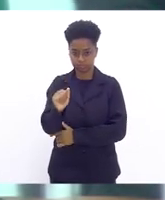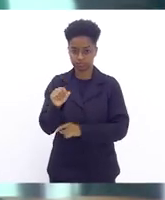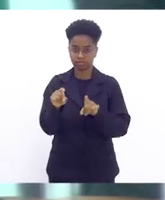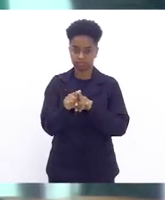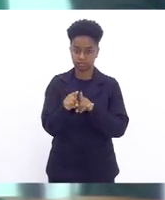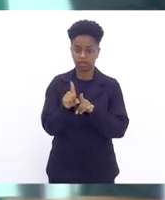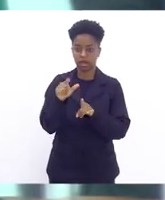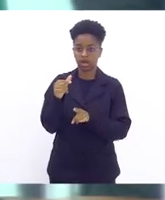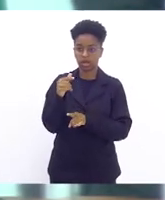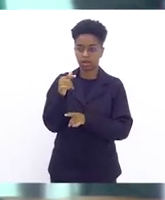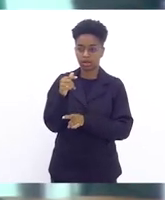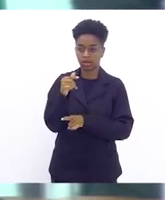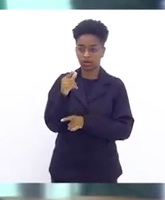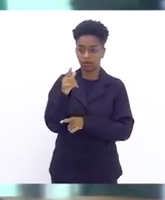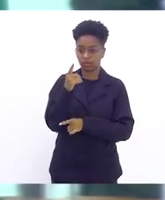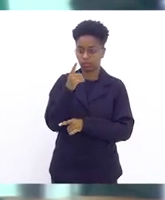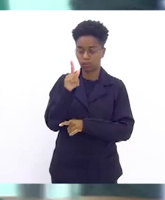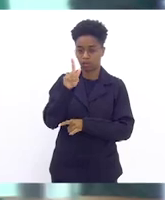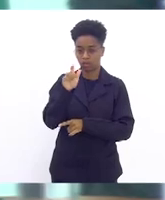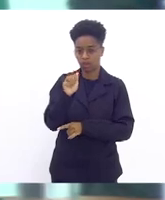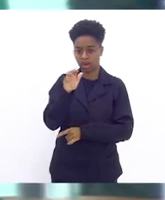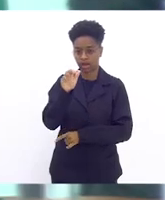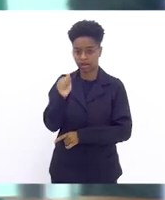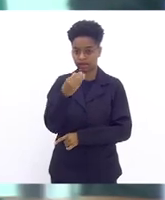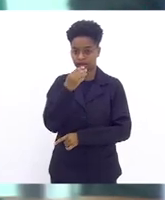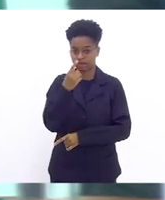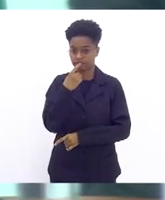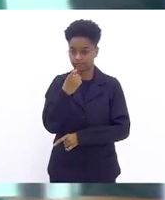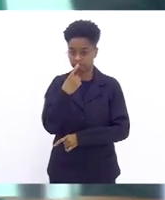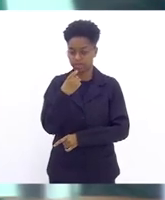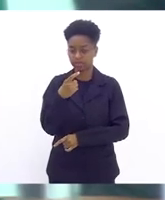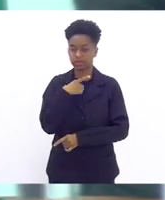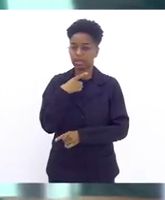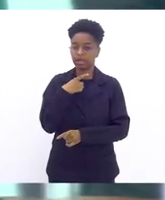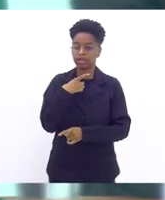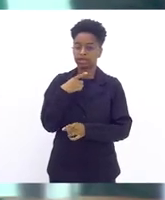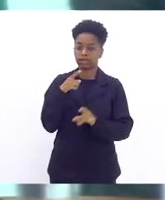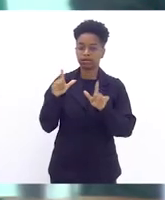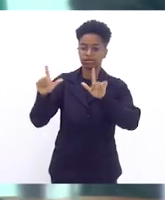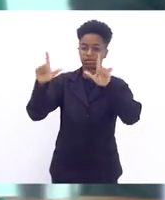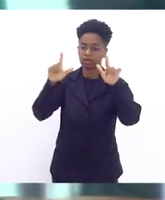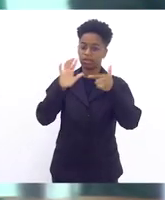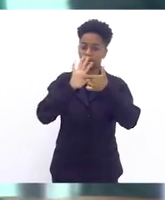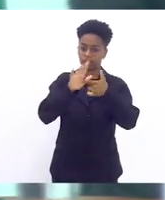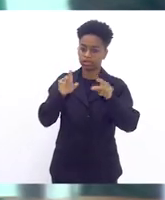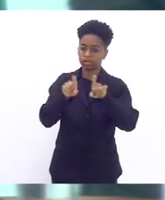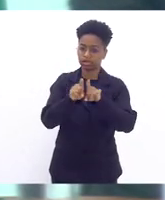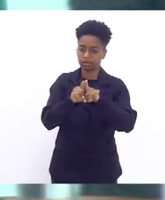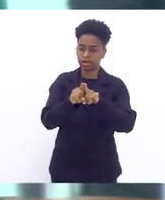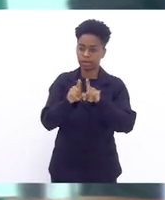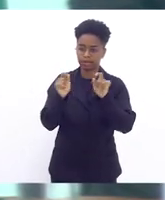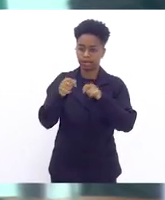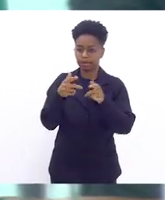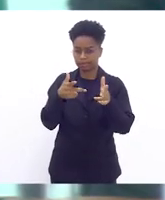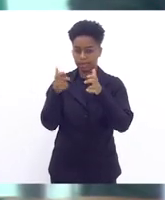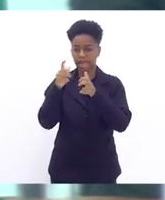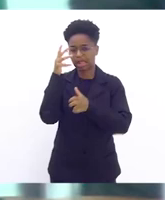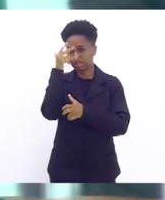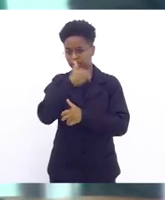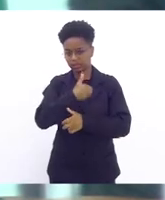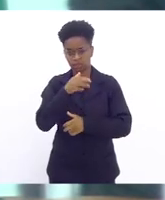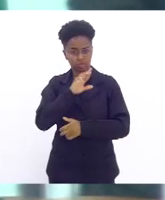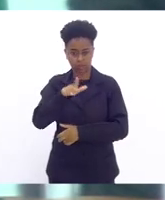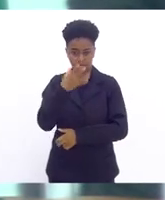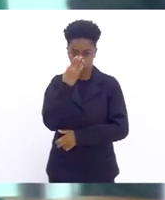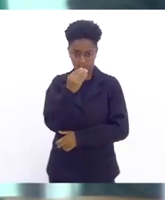o Guará vermelha até uma tela uma uma empresa que tem uma tela Guará você pode ver bem é uma espéciele não é o